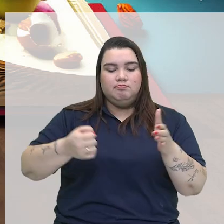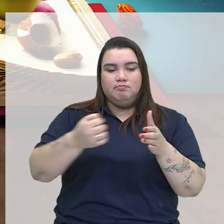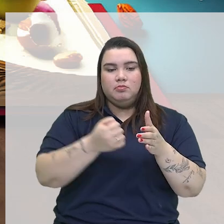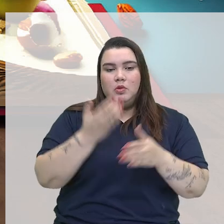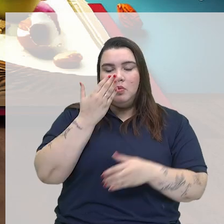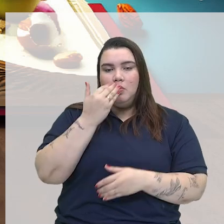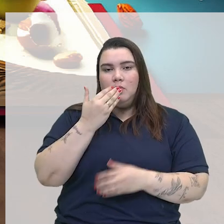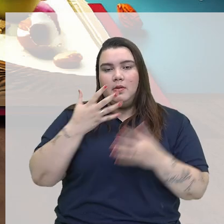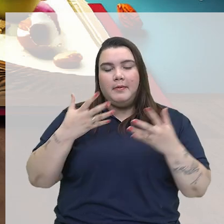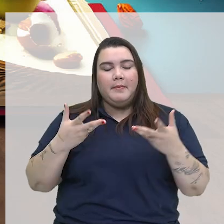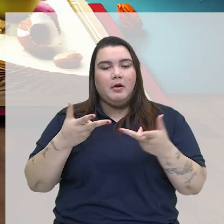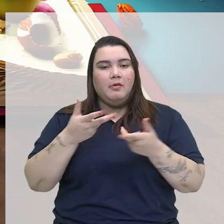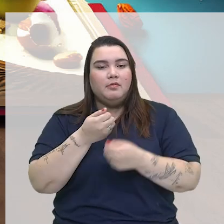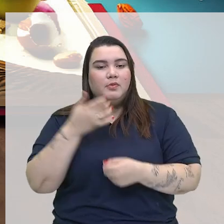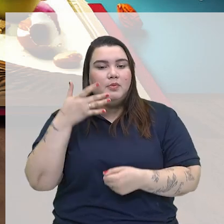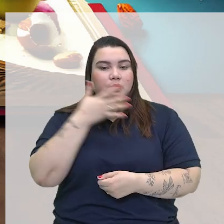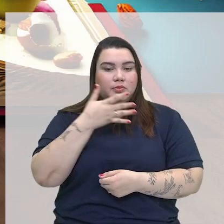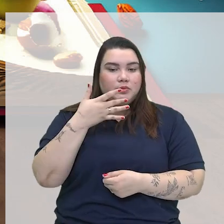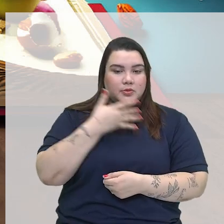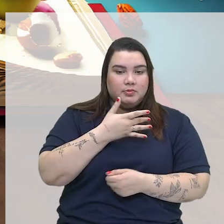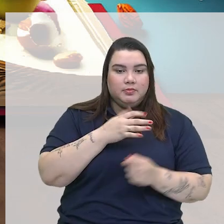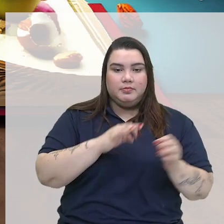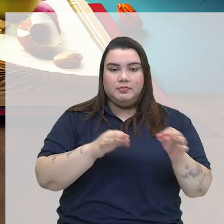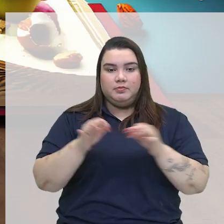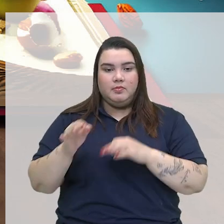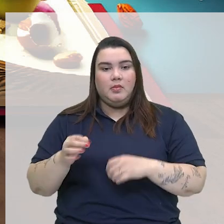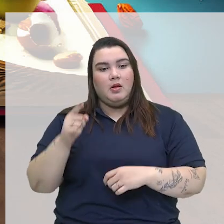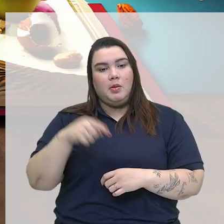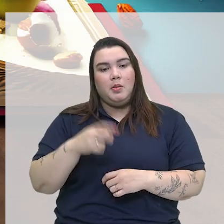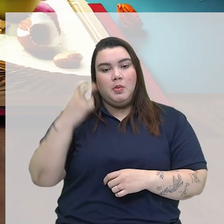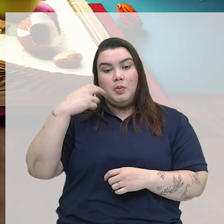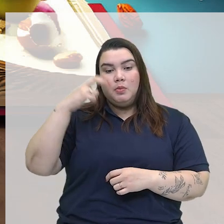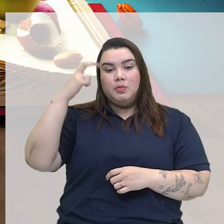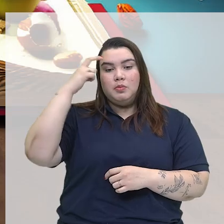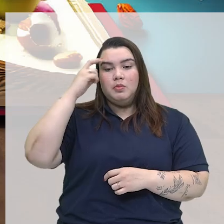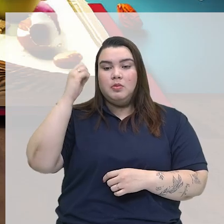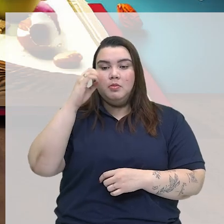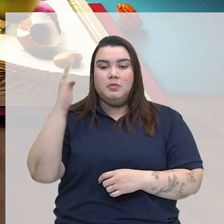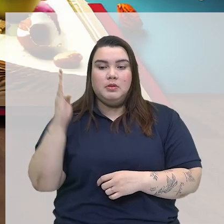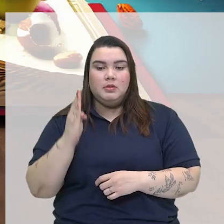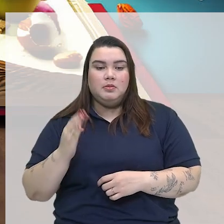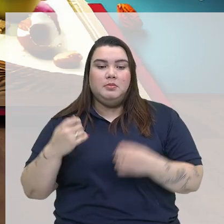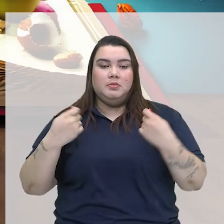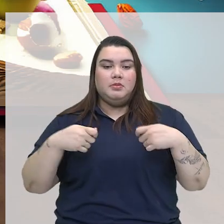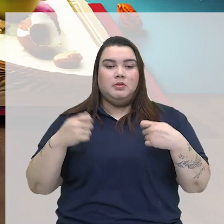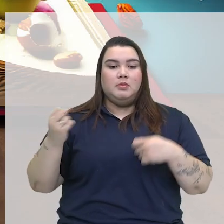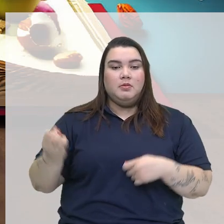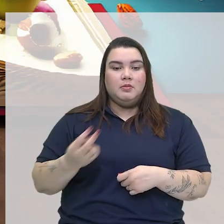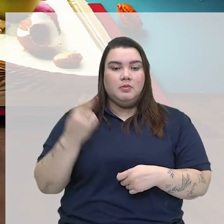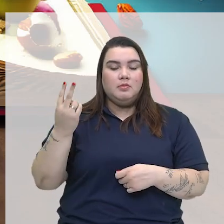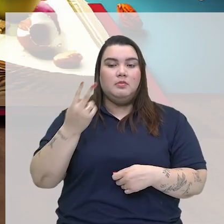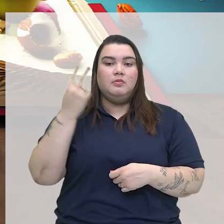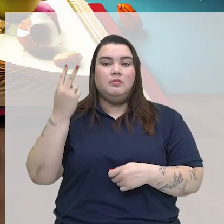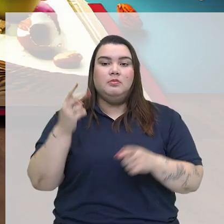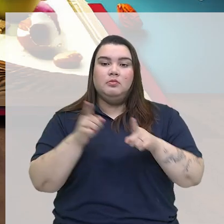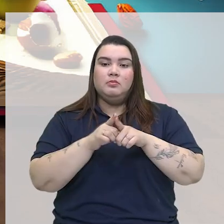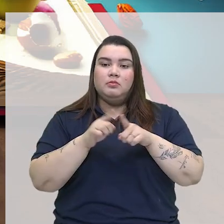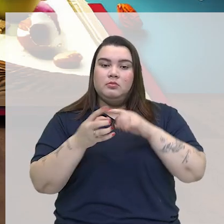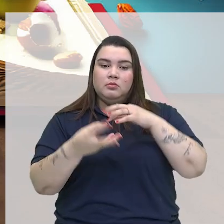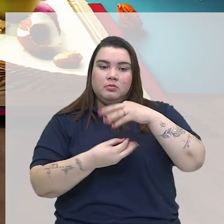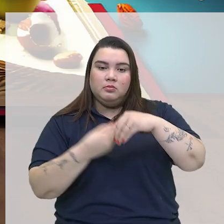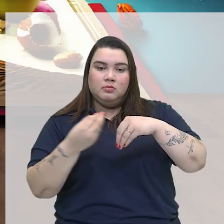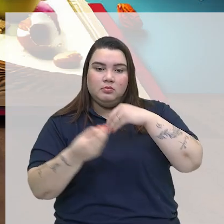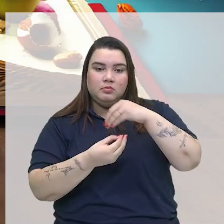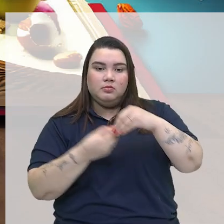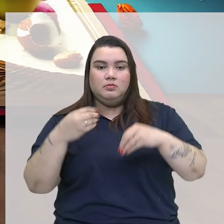e únicos. Isso aí é a cultura brasileira, nós temos que valorizar, né? E misturando